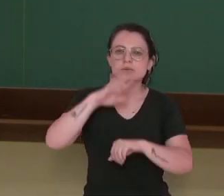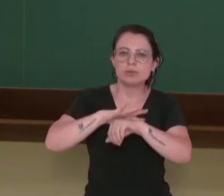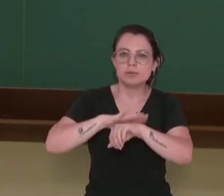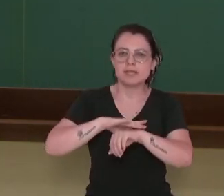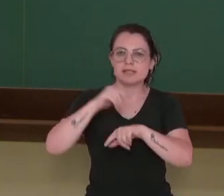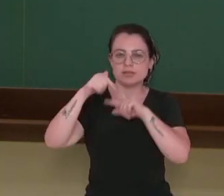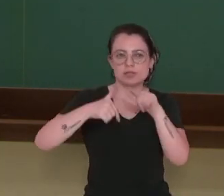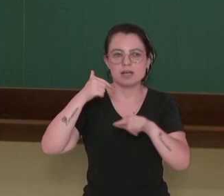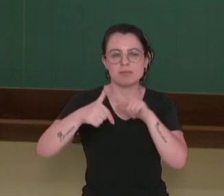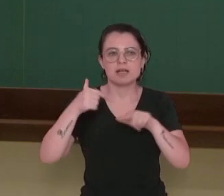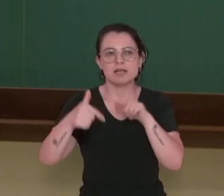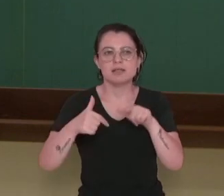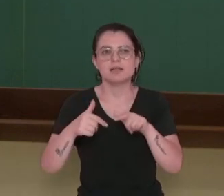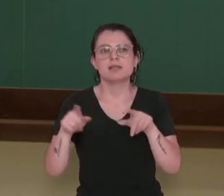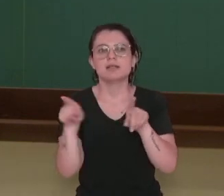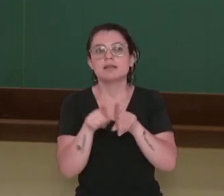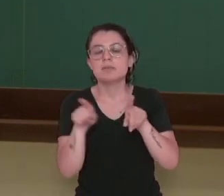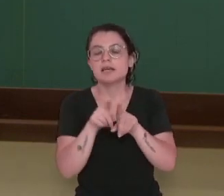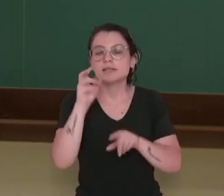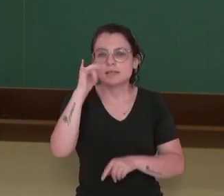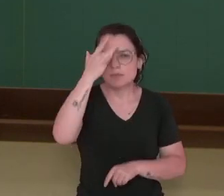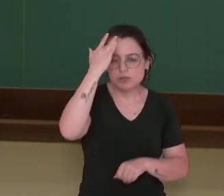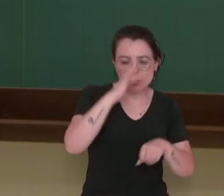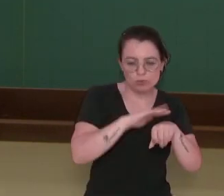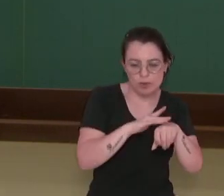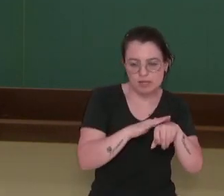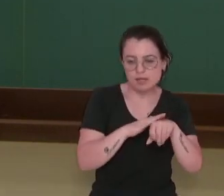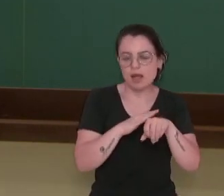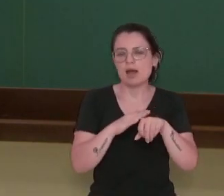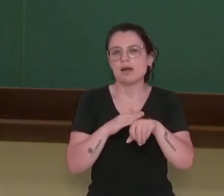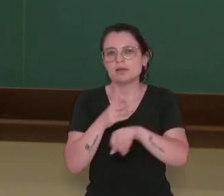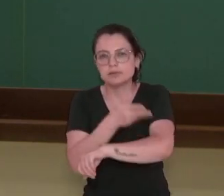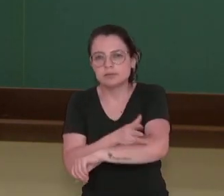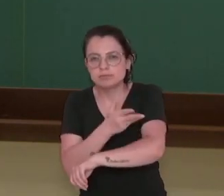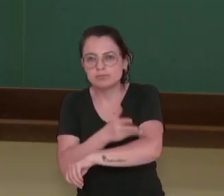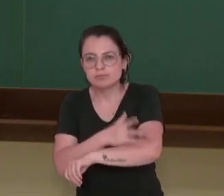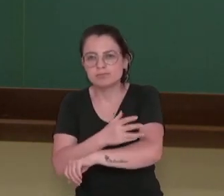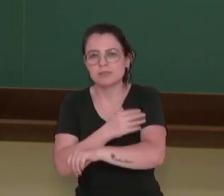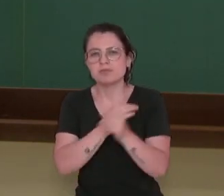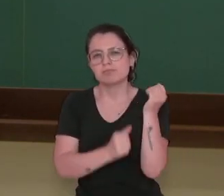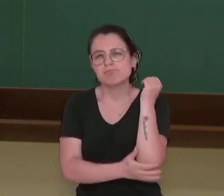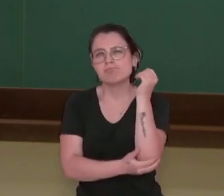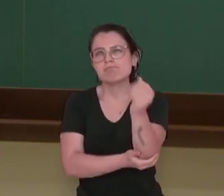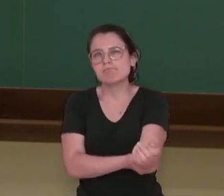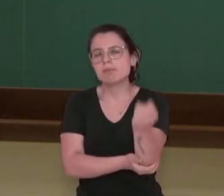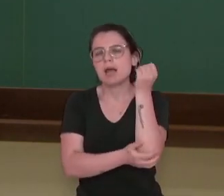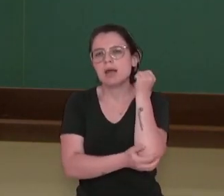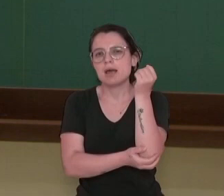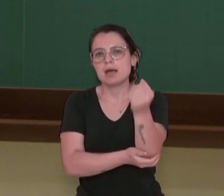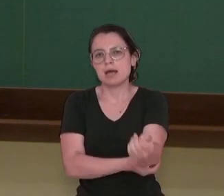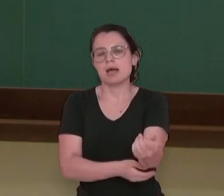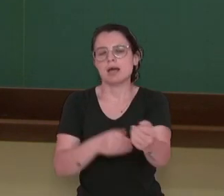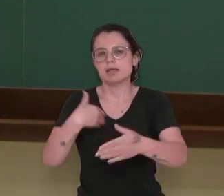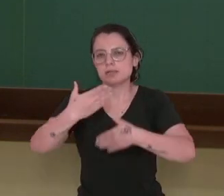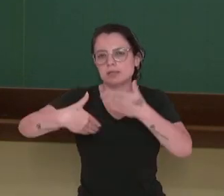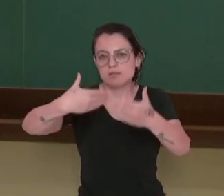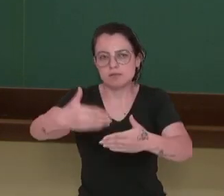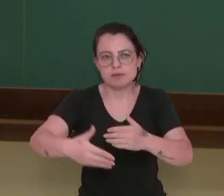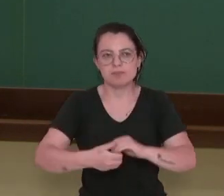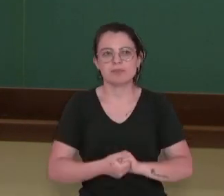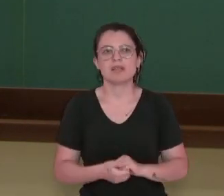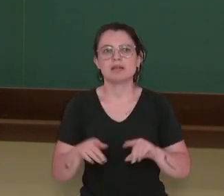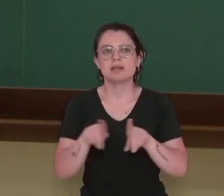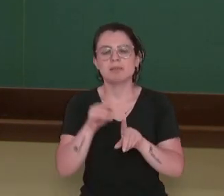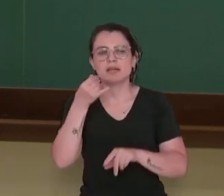na reabilitação das doenças e o trabalho repetitivo, monótono ou estressante e pode